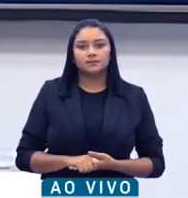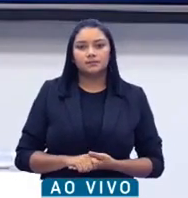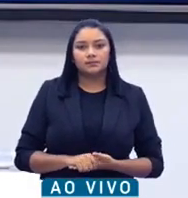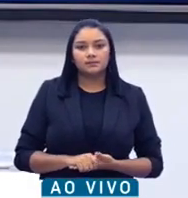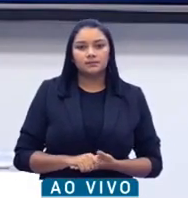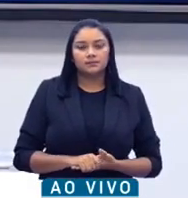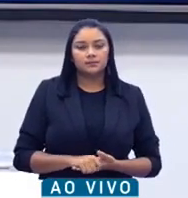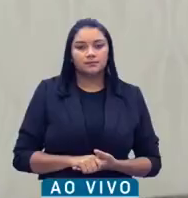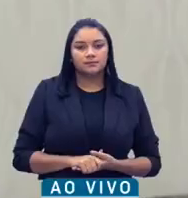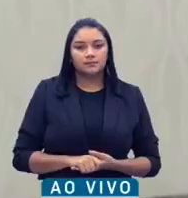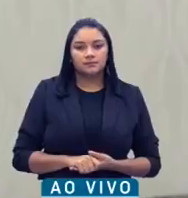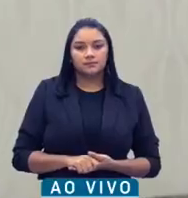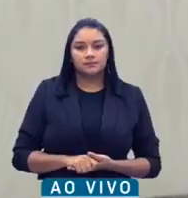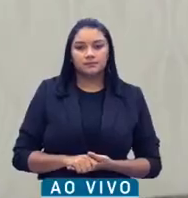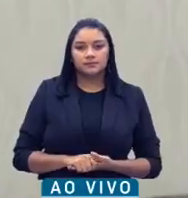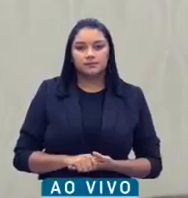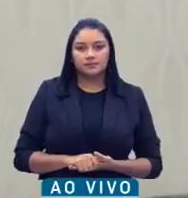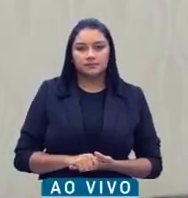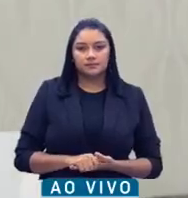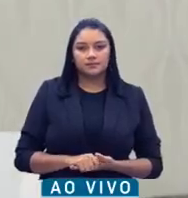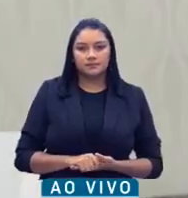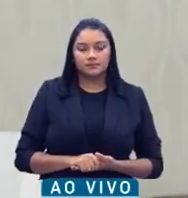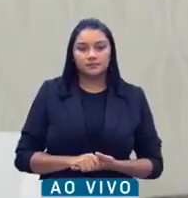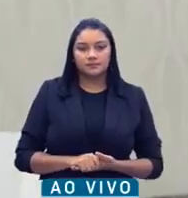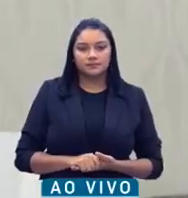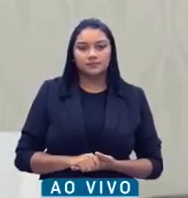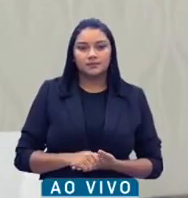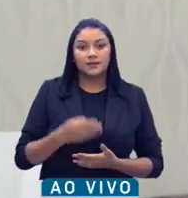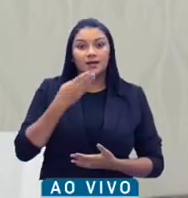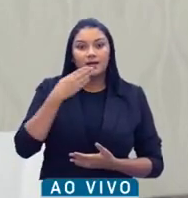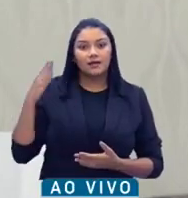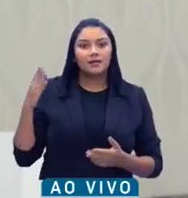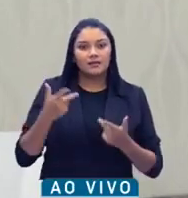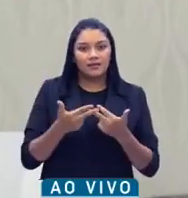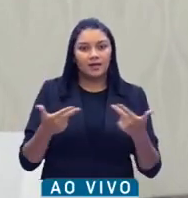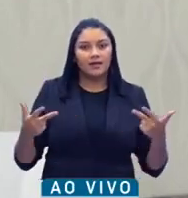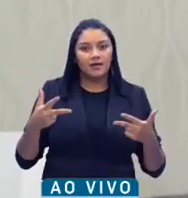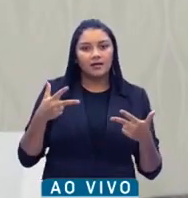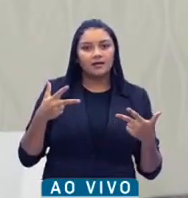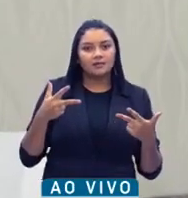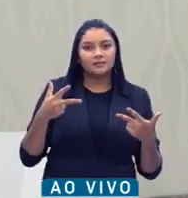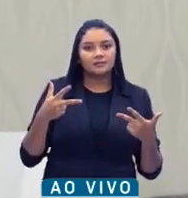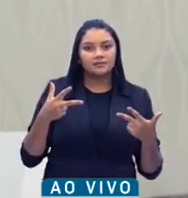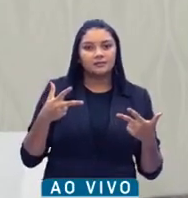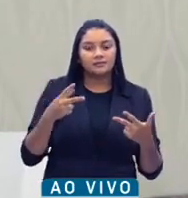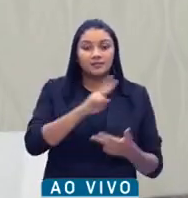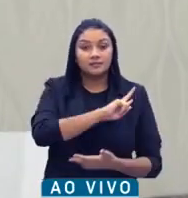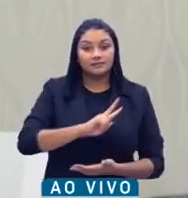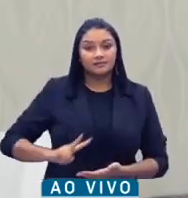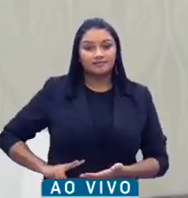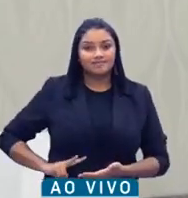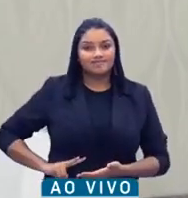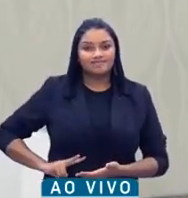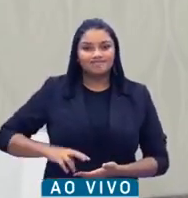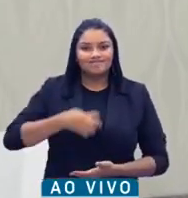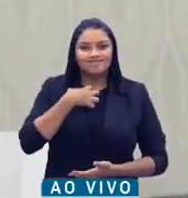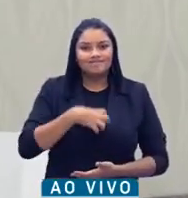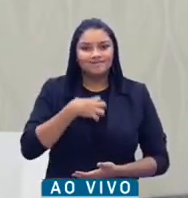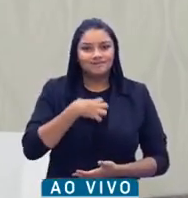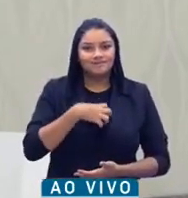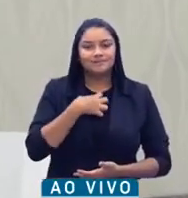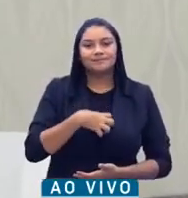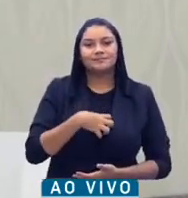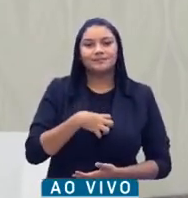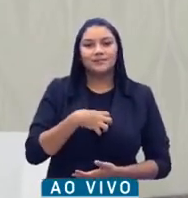Pereira. Há candidatos a vereador no PSD revoltados. Eles alegam